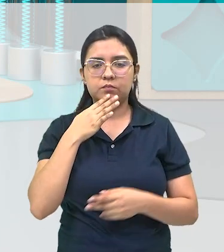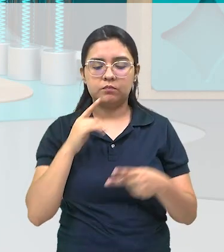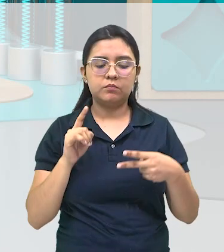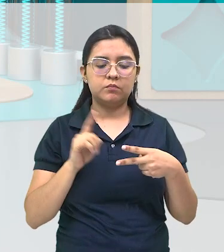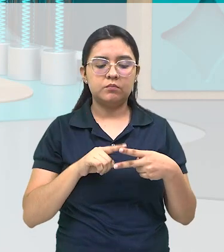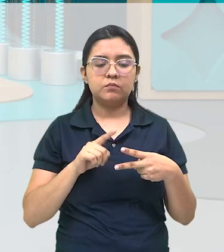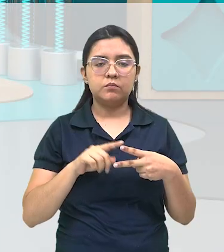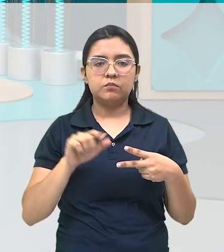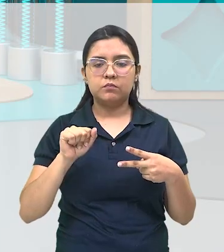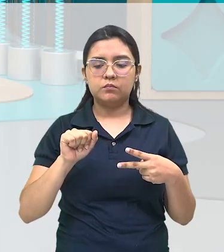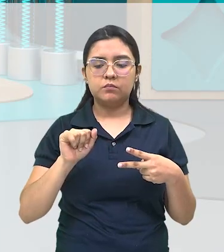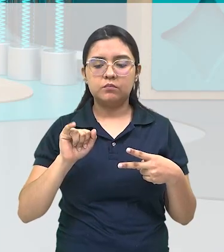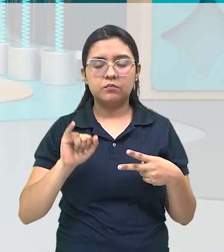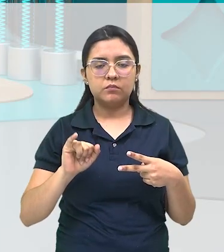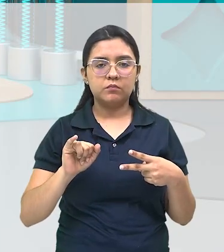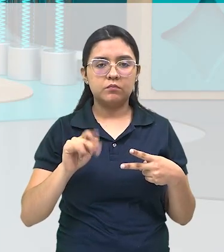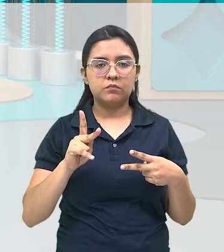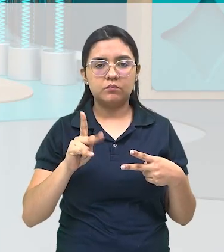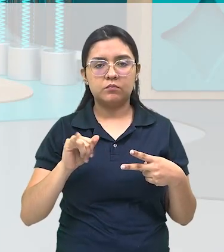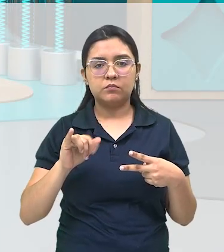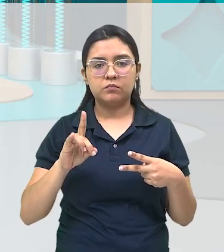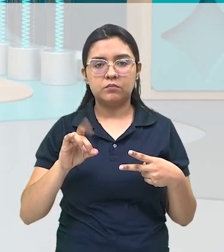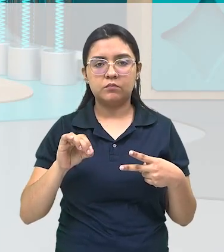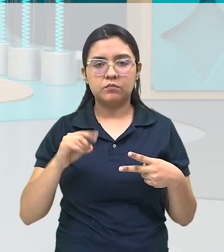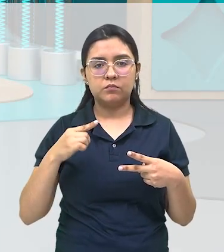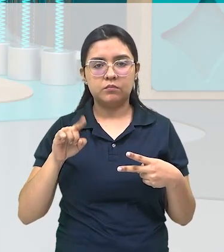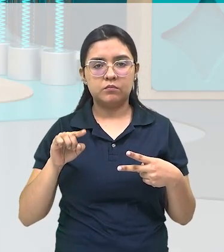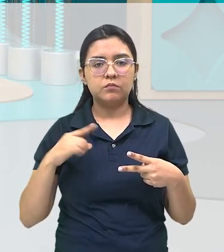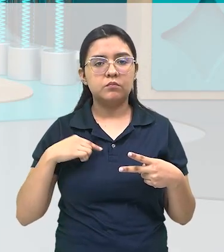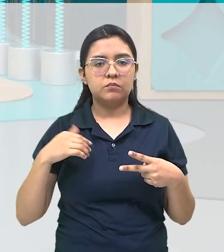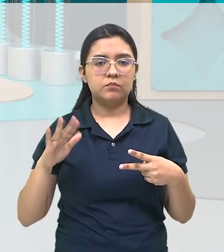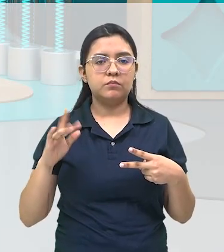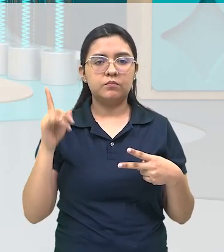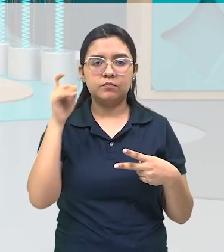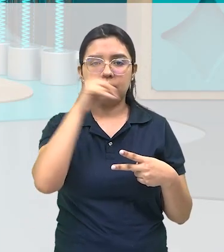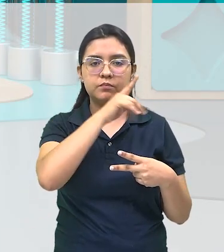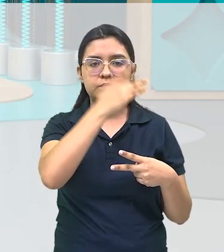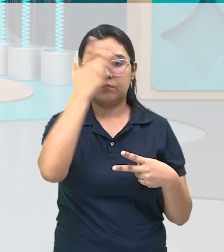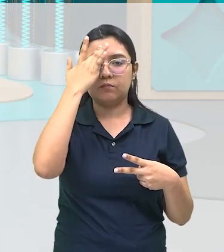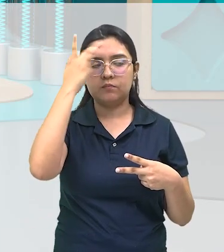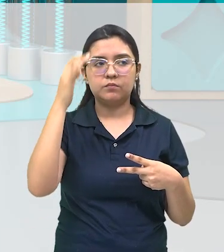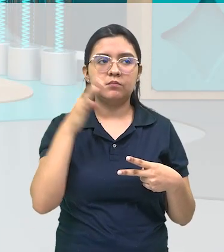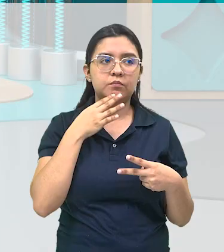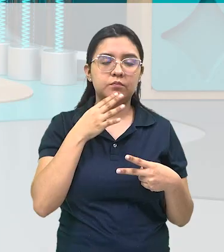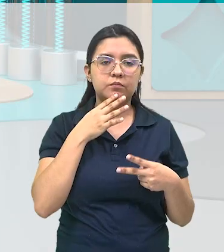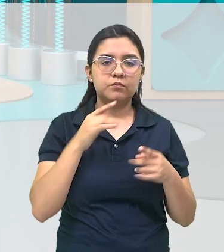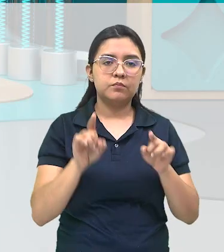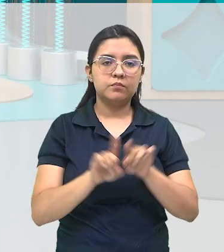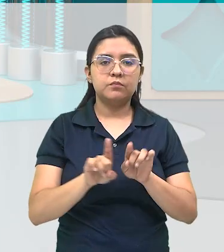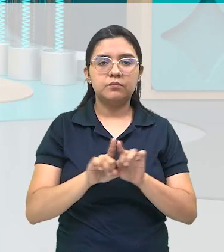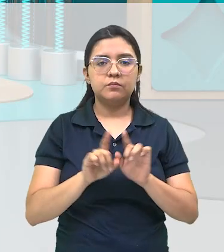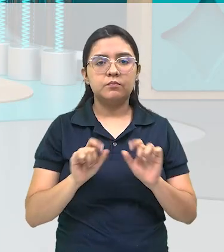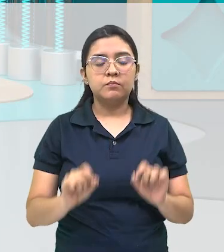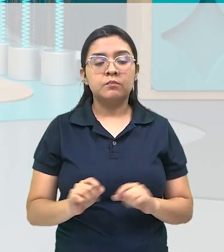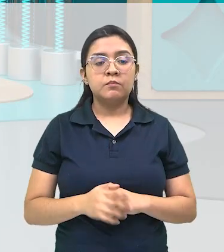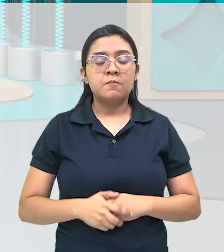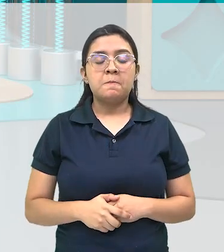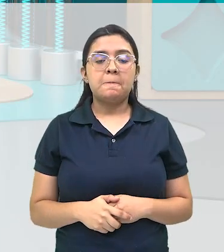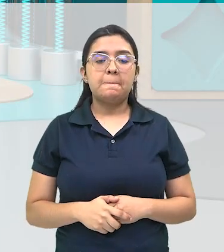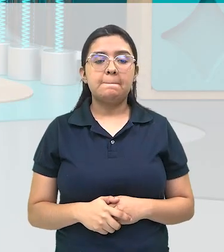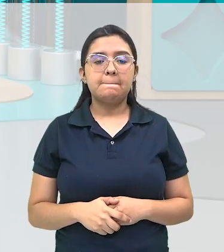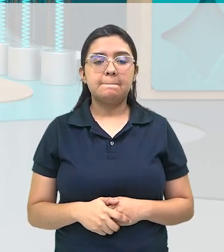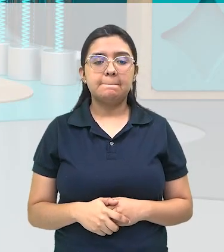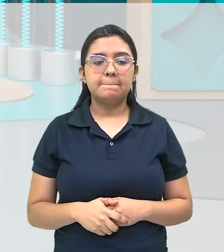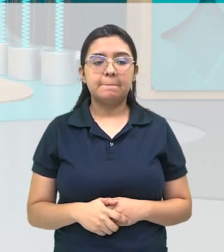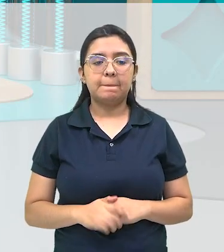que para muitos seja mais difícil, né? De ter um certo conhecimento, de ter já ouvido falar. Muito